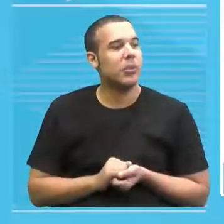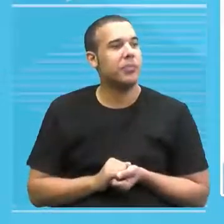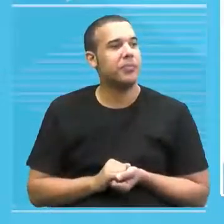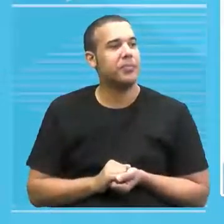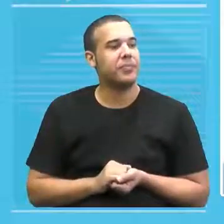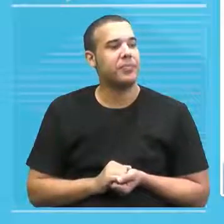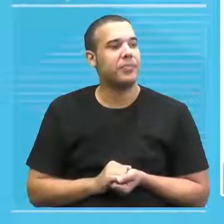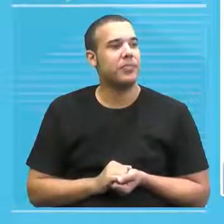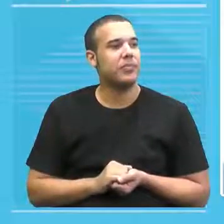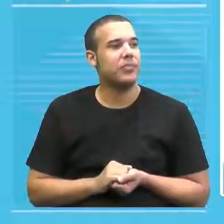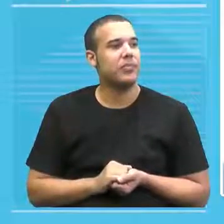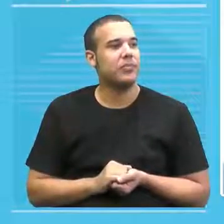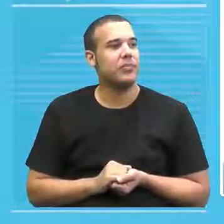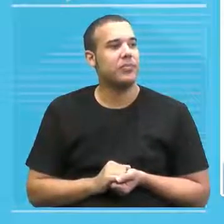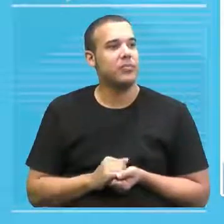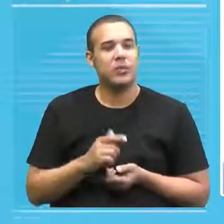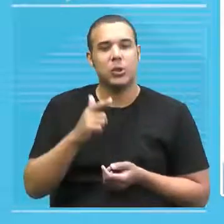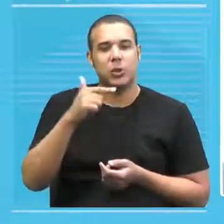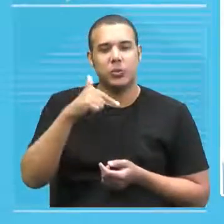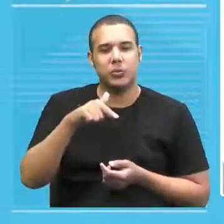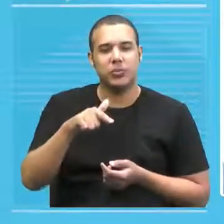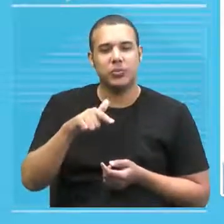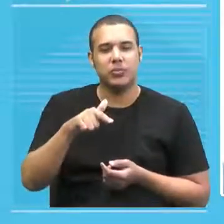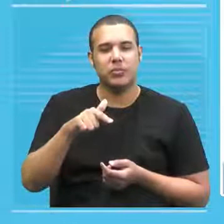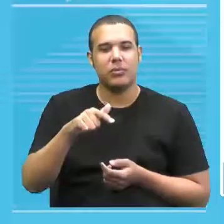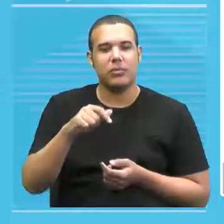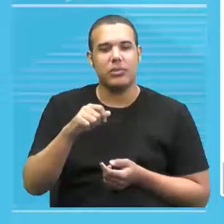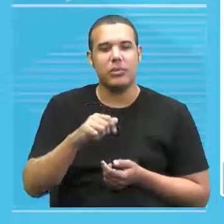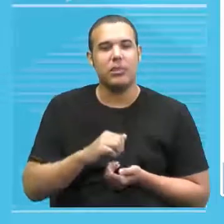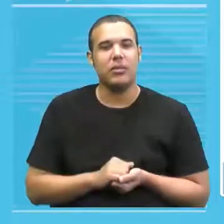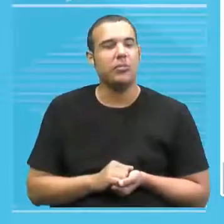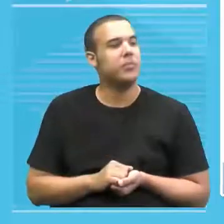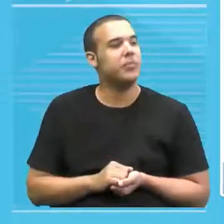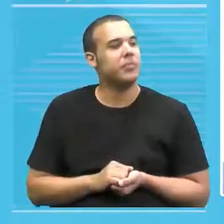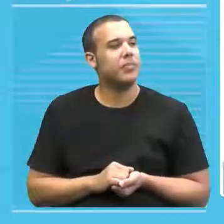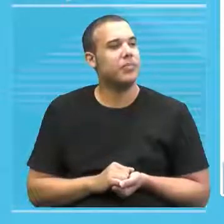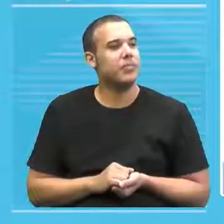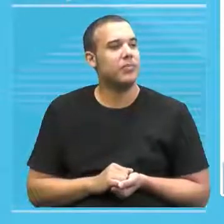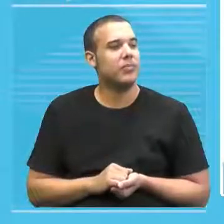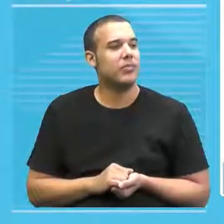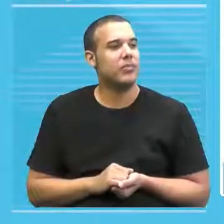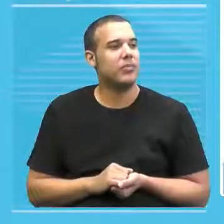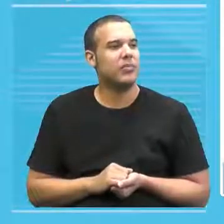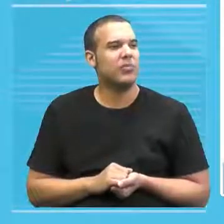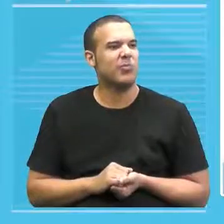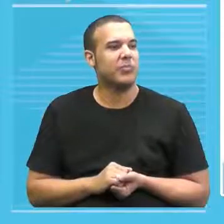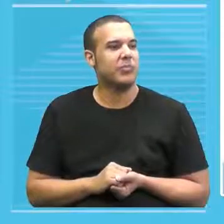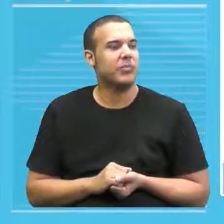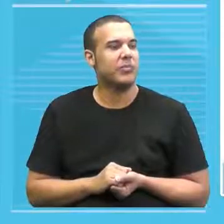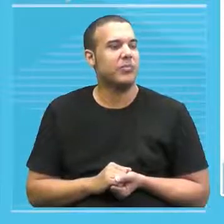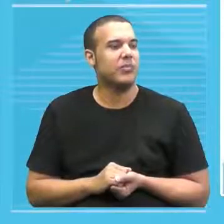aqui a esse cenário positivo no estado e especificamente aqui nós estamos entrando no